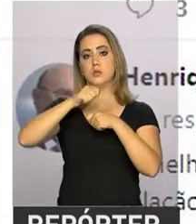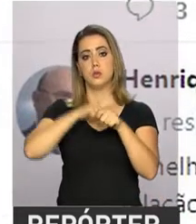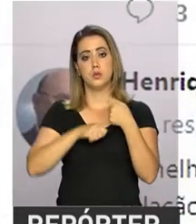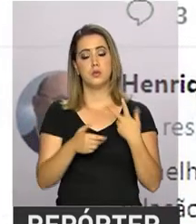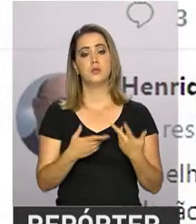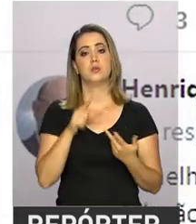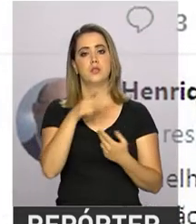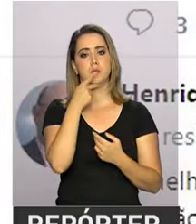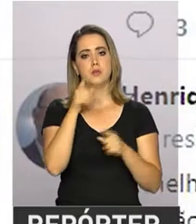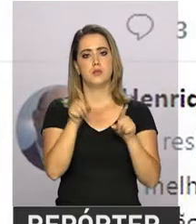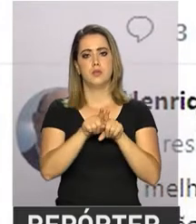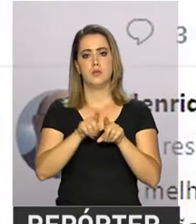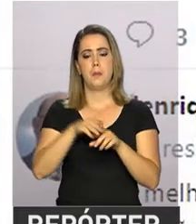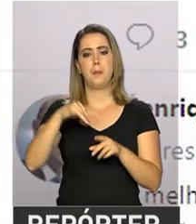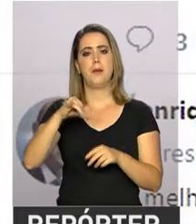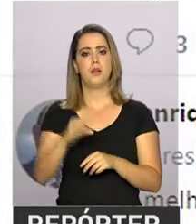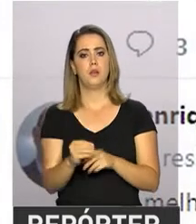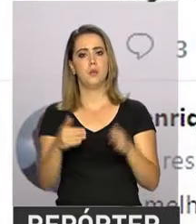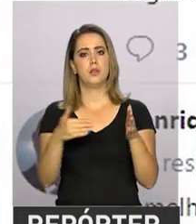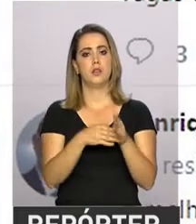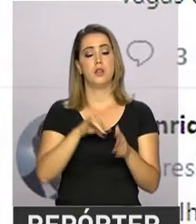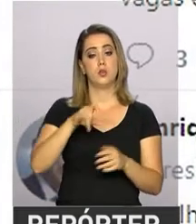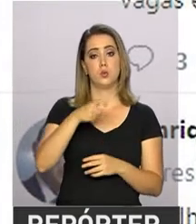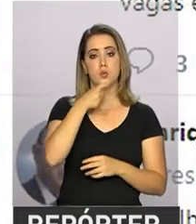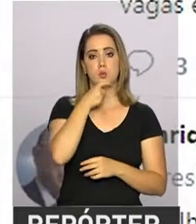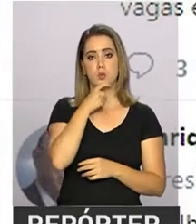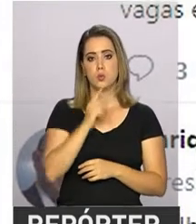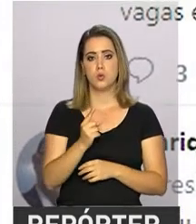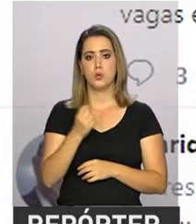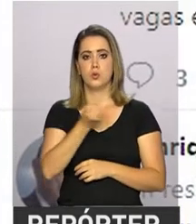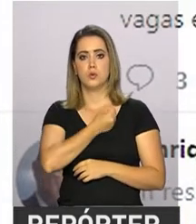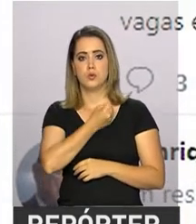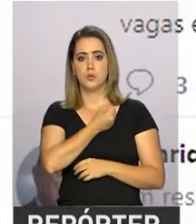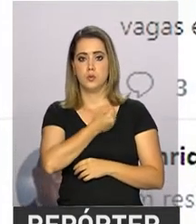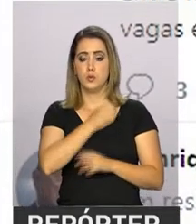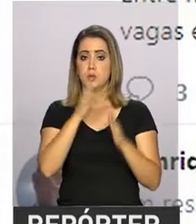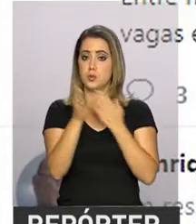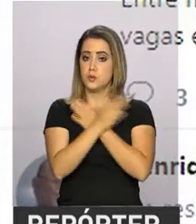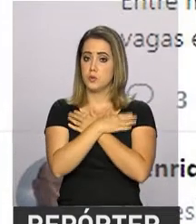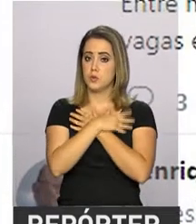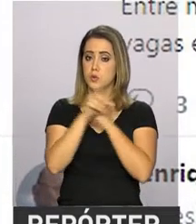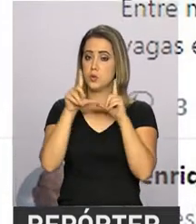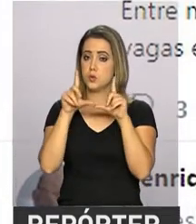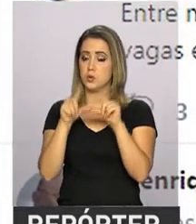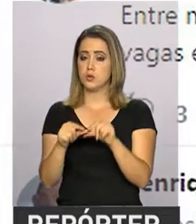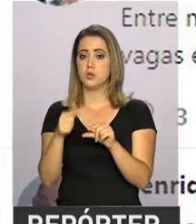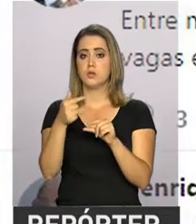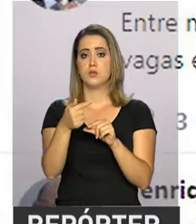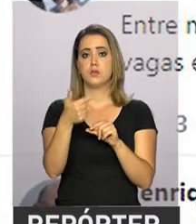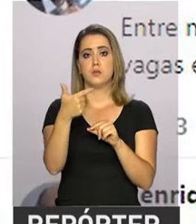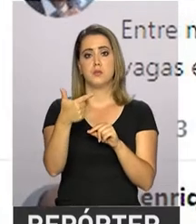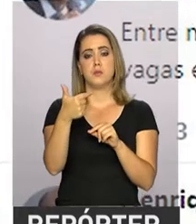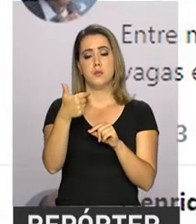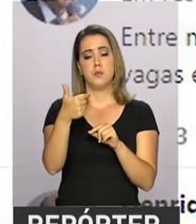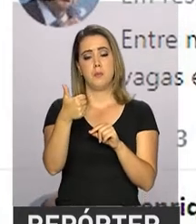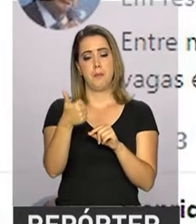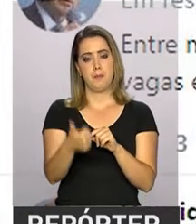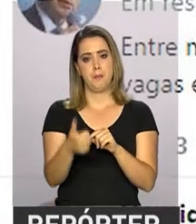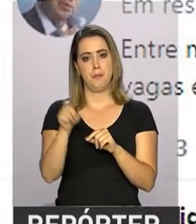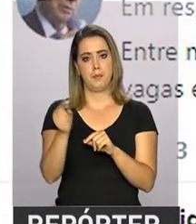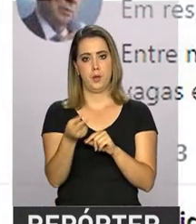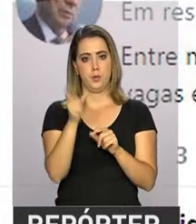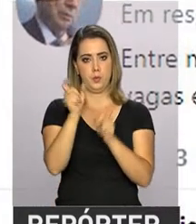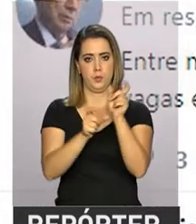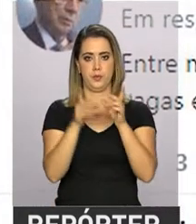meirelles disse também que entre maio e julho o número de desempregados reduziu em 721 mil com